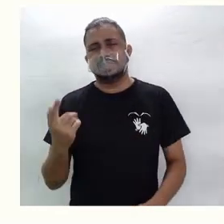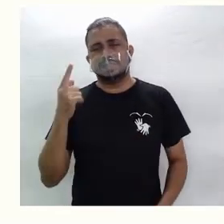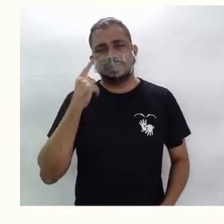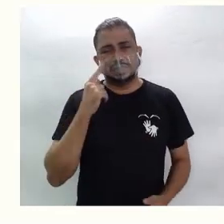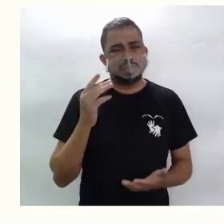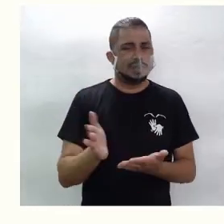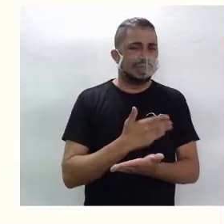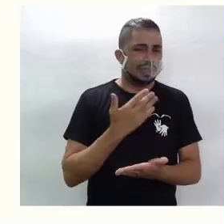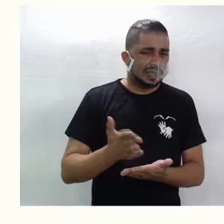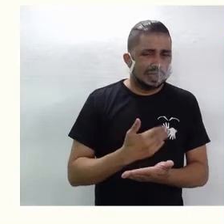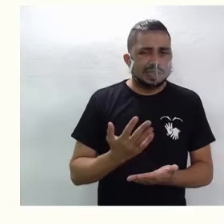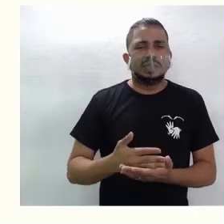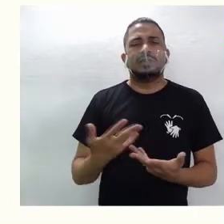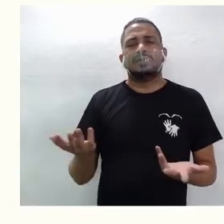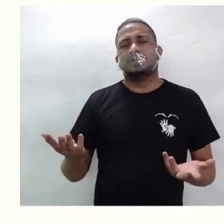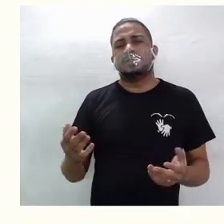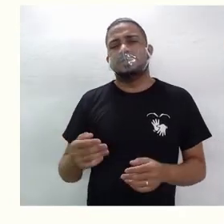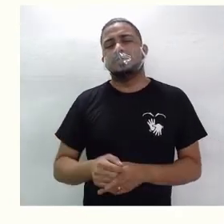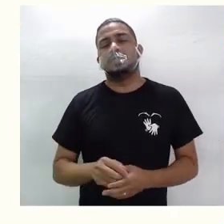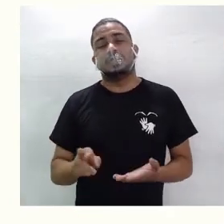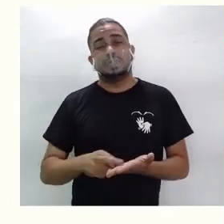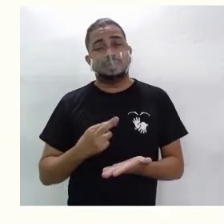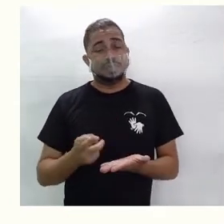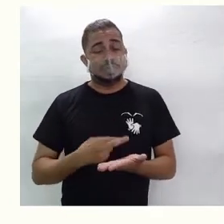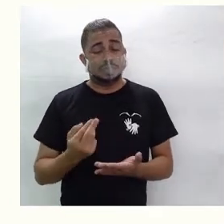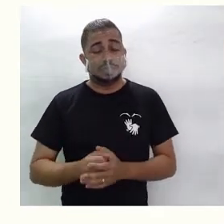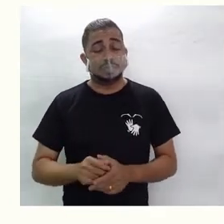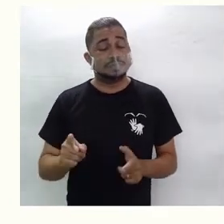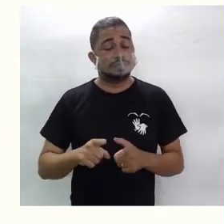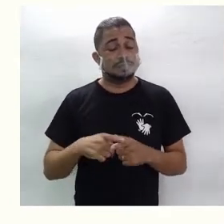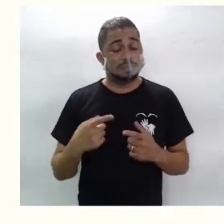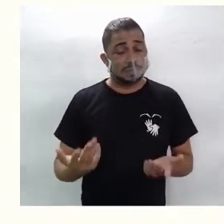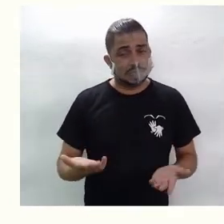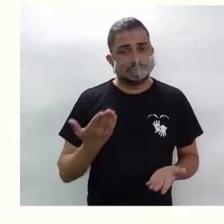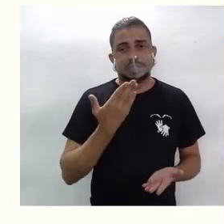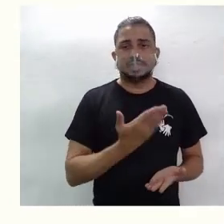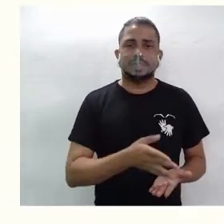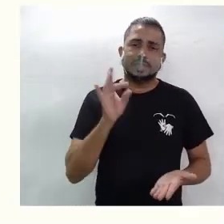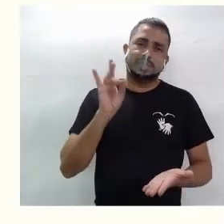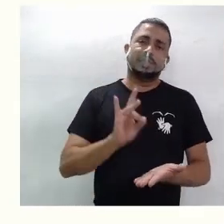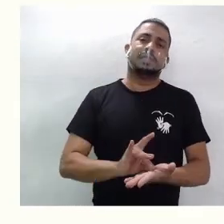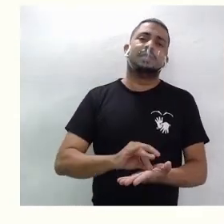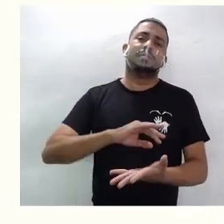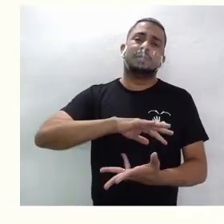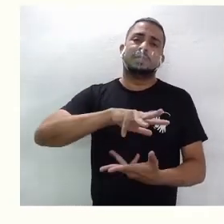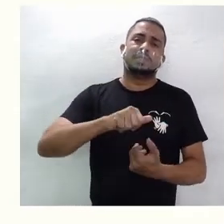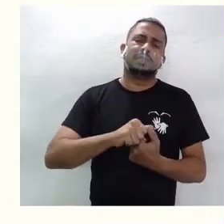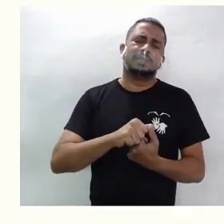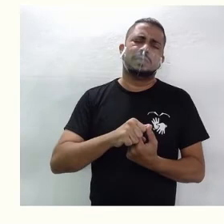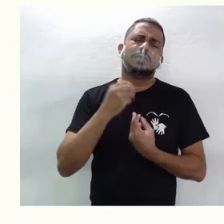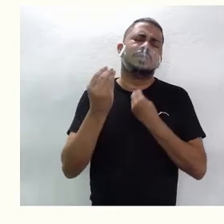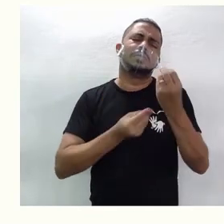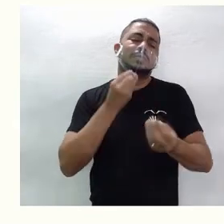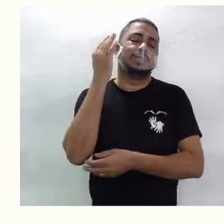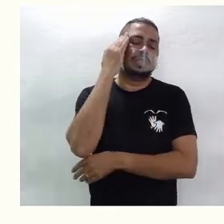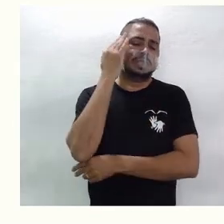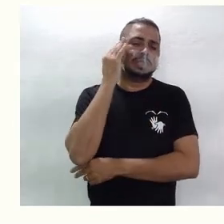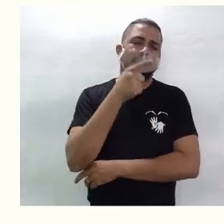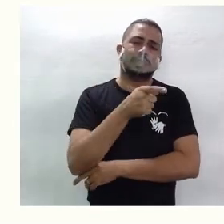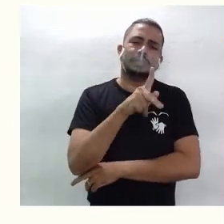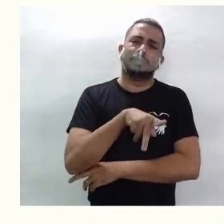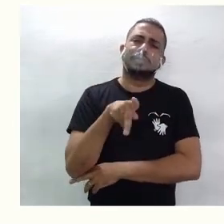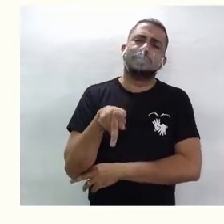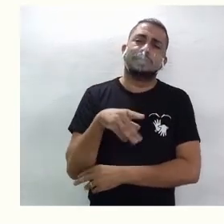nos livros didáticos, nas revistas, tá? Mas essa é a imagem real do planeta. Como é que a gente entende isso aí, professor? Vamos